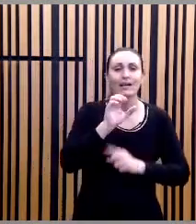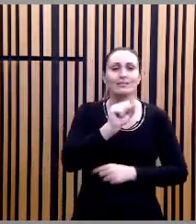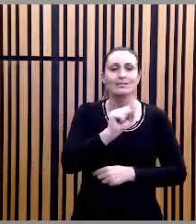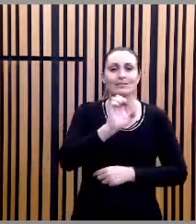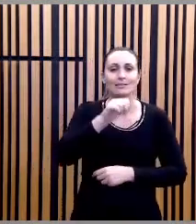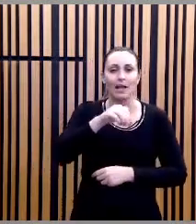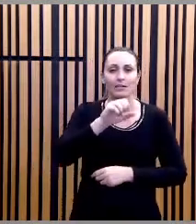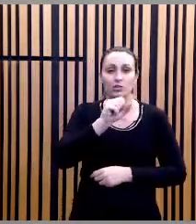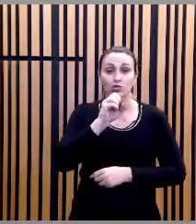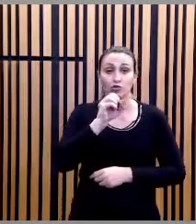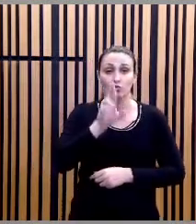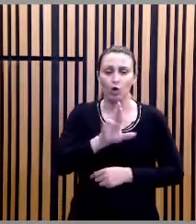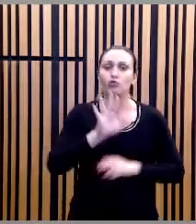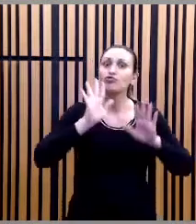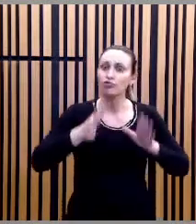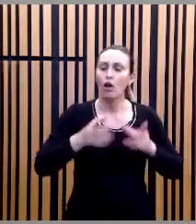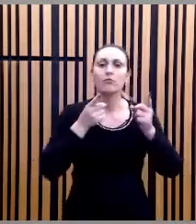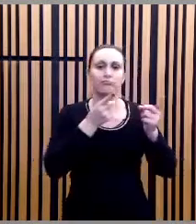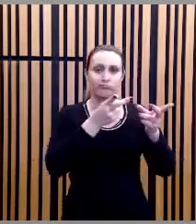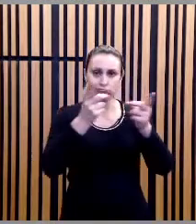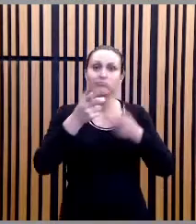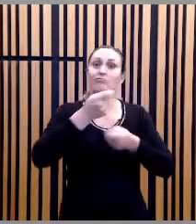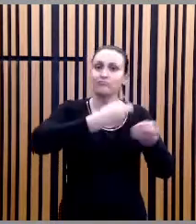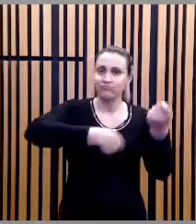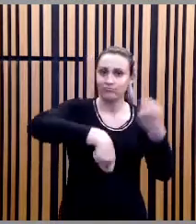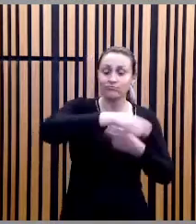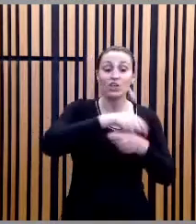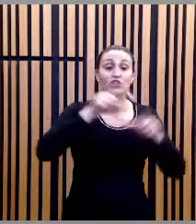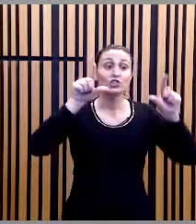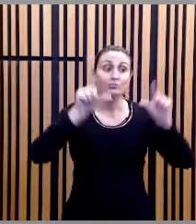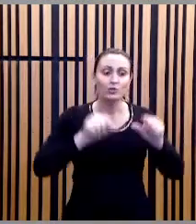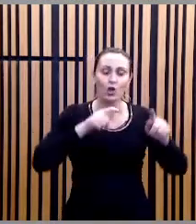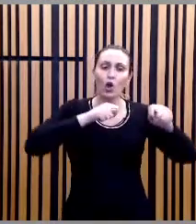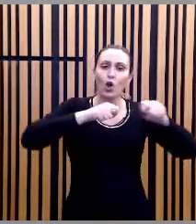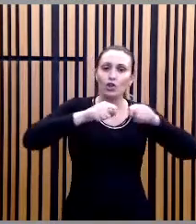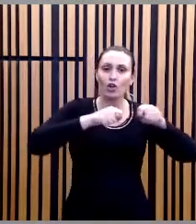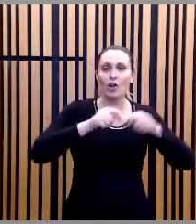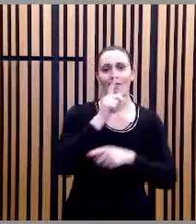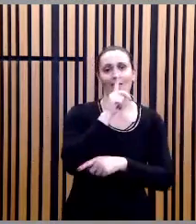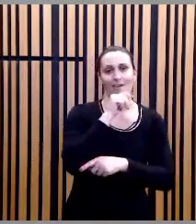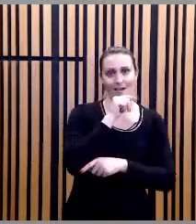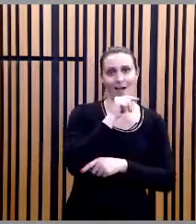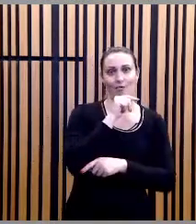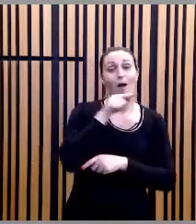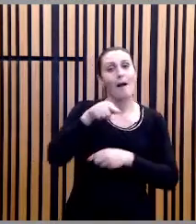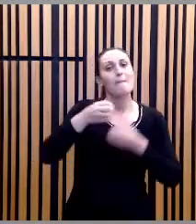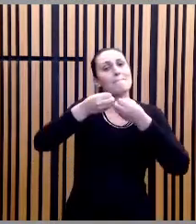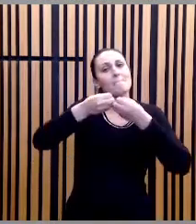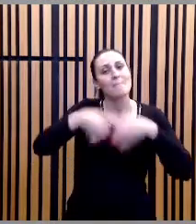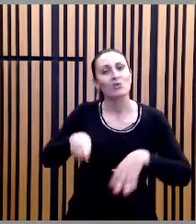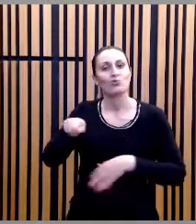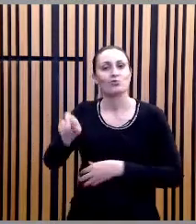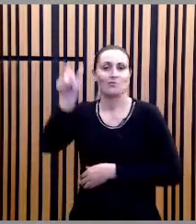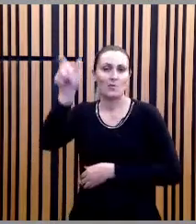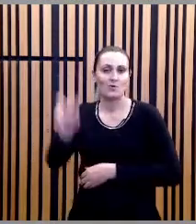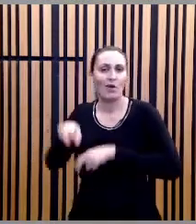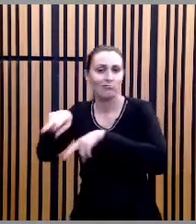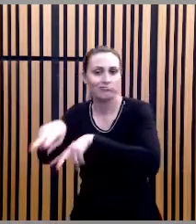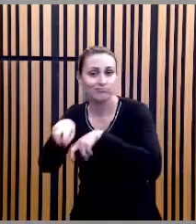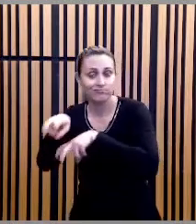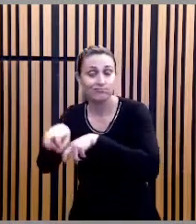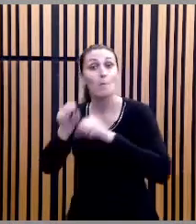estão comercializando, diminuir o impacto do gasto de água para o produtor. Porque o produtor ele pode controlar